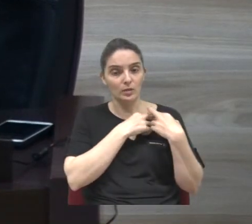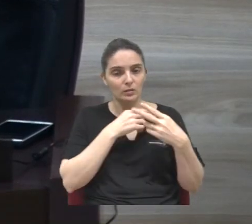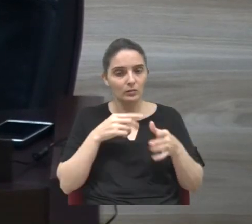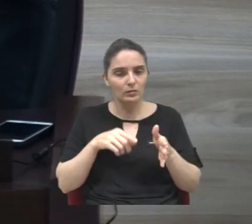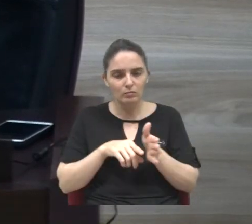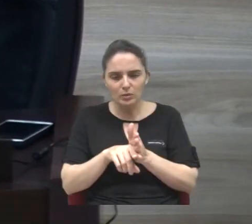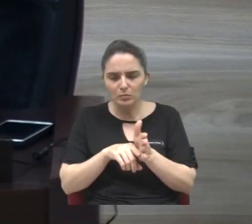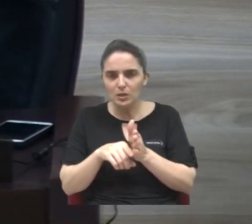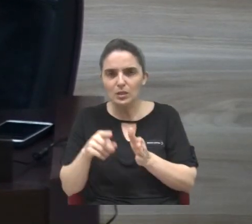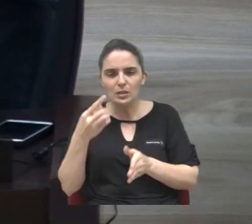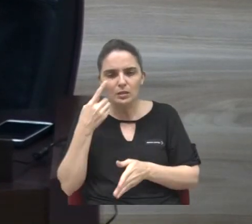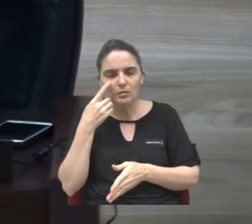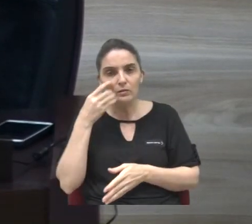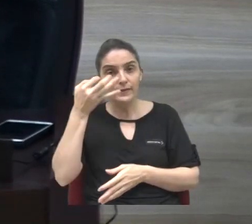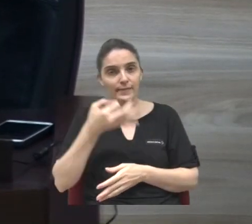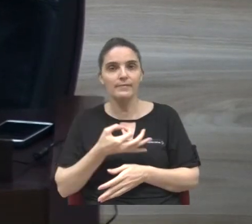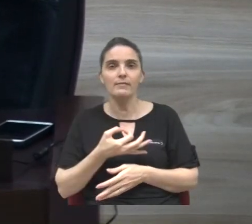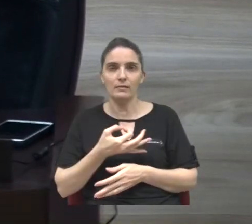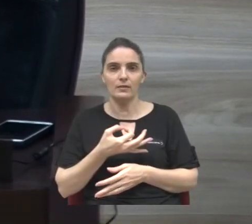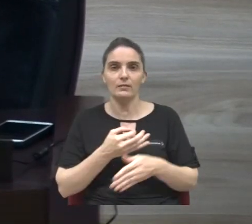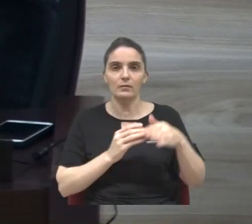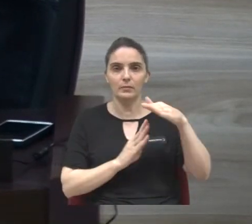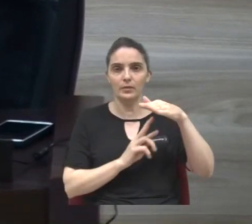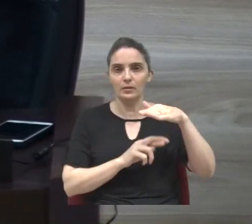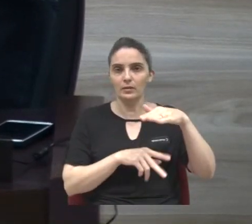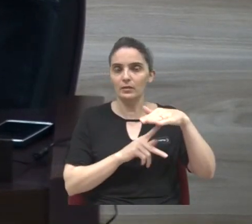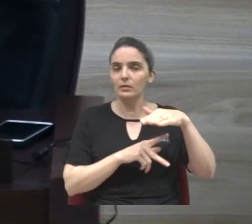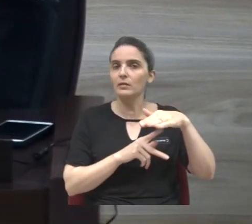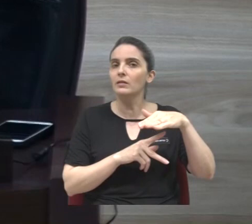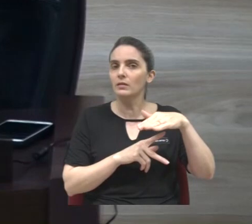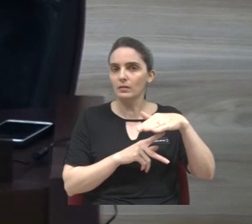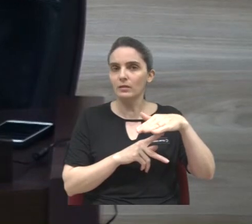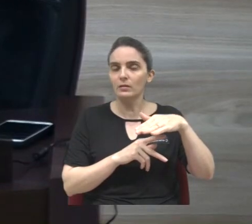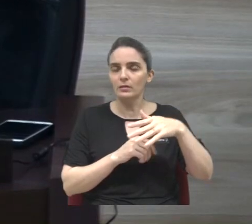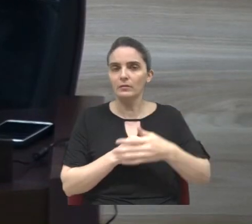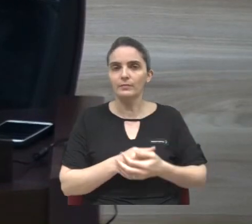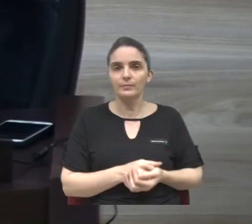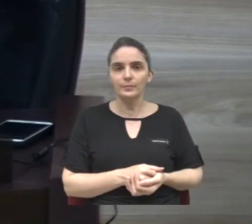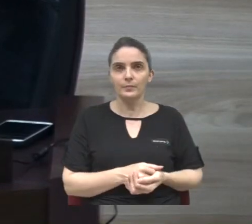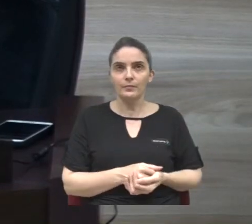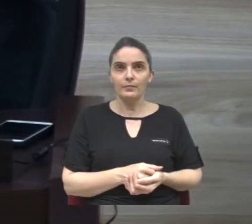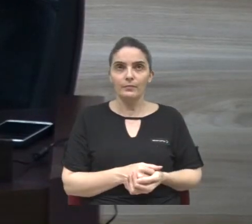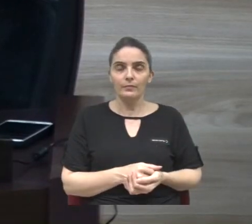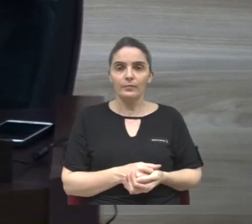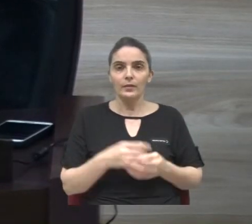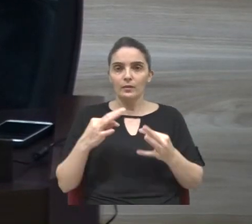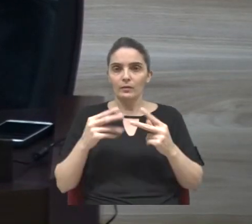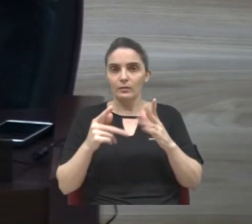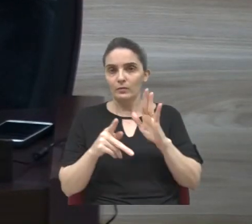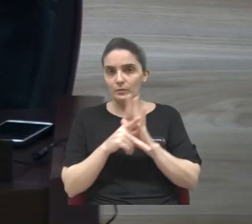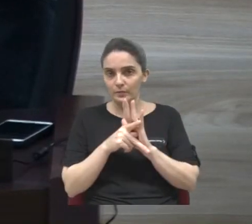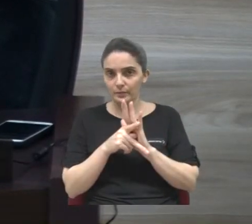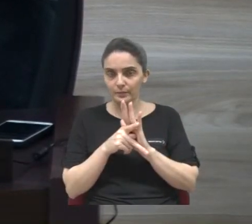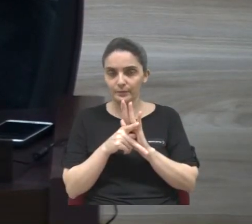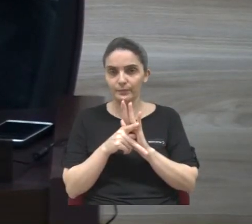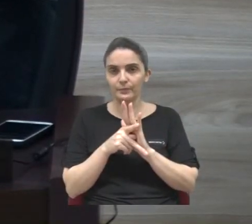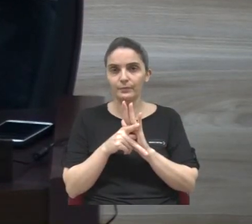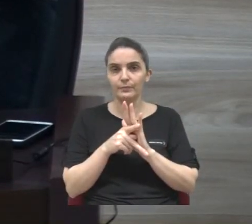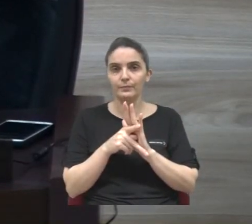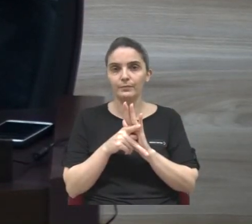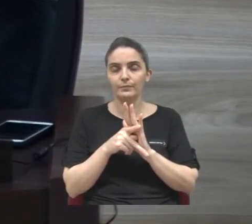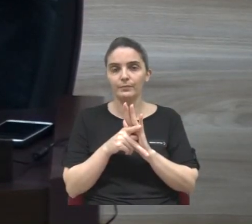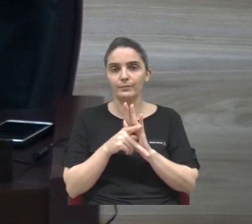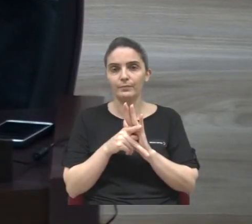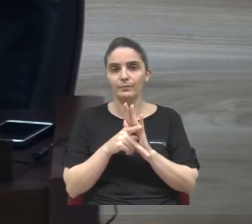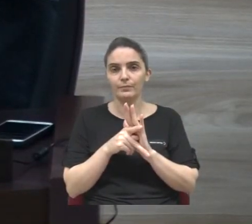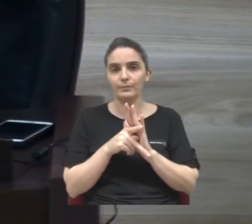a estrutura da empresa BRK em Limeira, especialmente com relação aos equipamentos responsáveis por retirar o